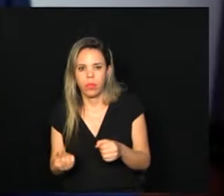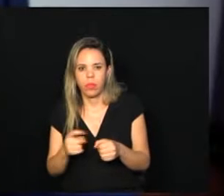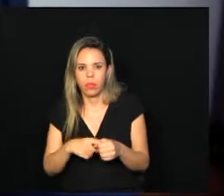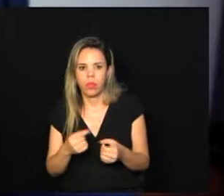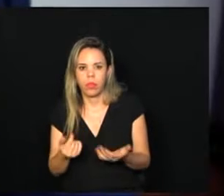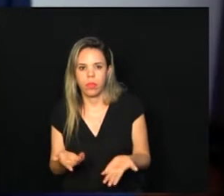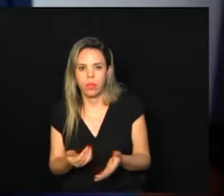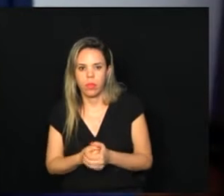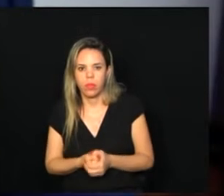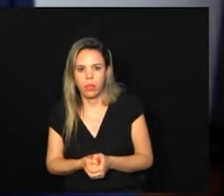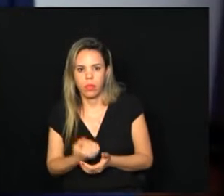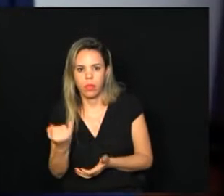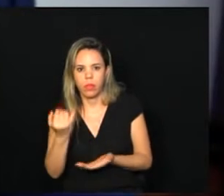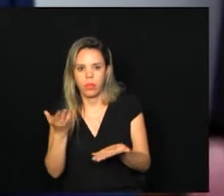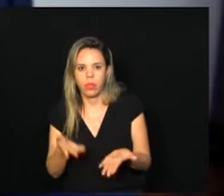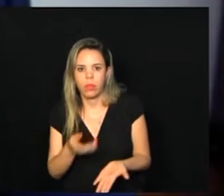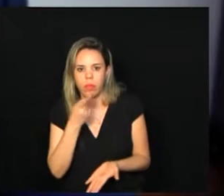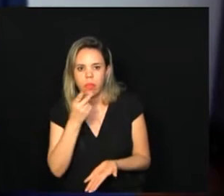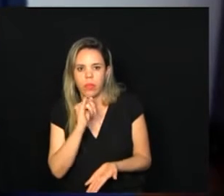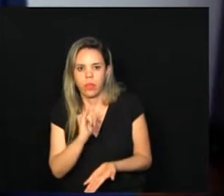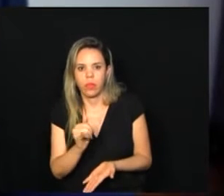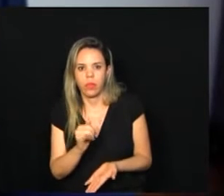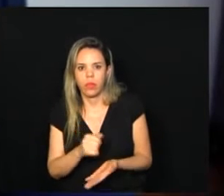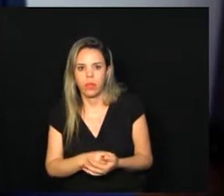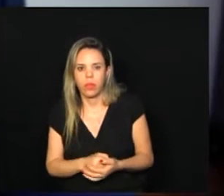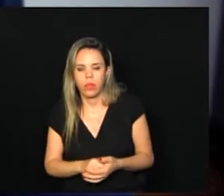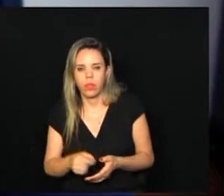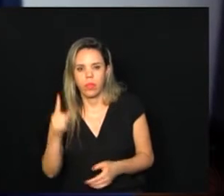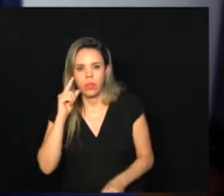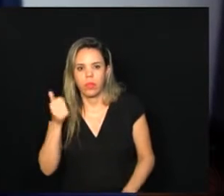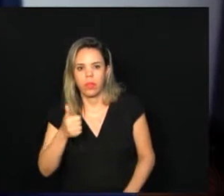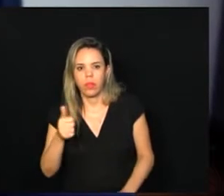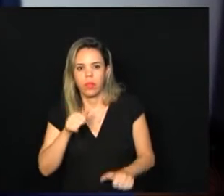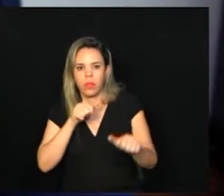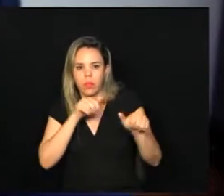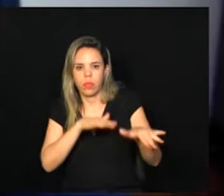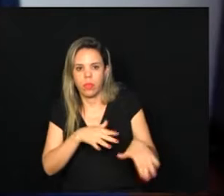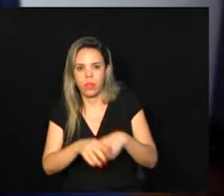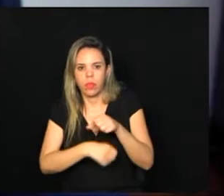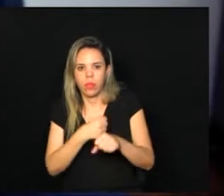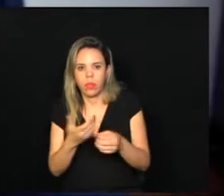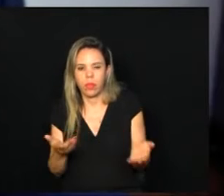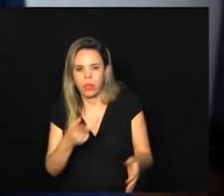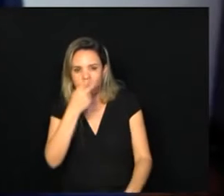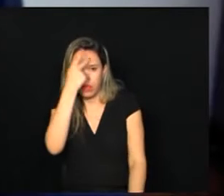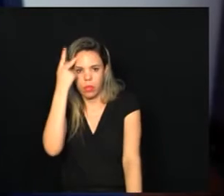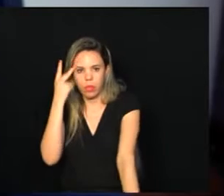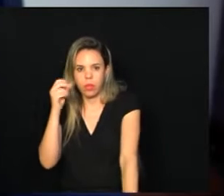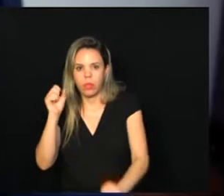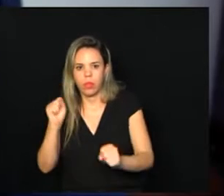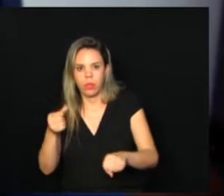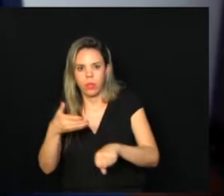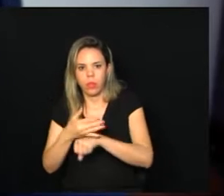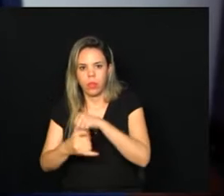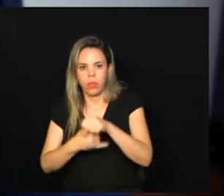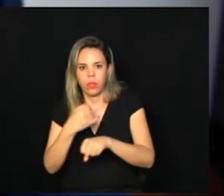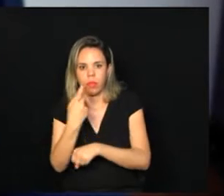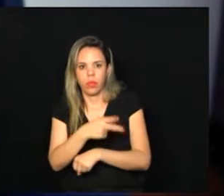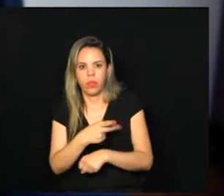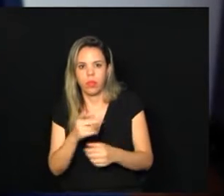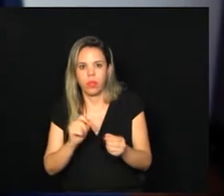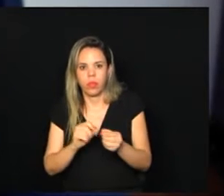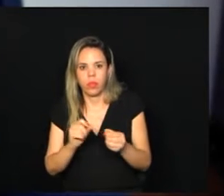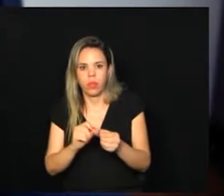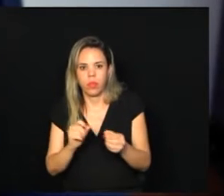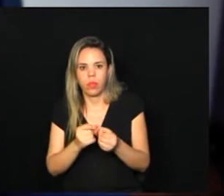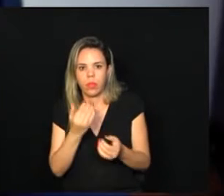devolução. Importante dizer que é a partir de 1º de setembro, né, desse ano, que as pessoas vão poder entrar no site lá e